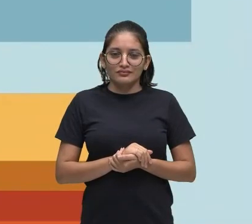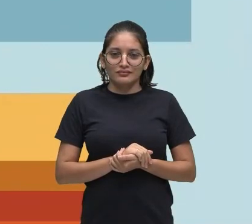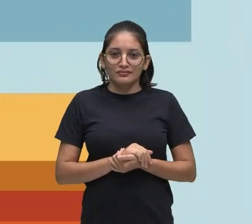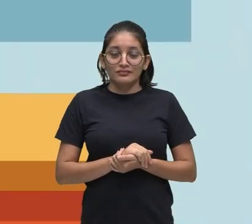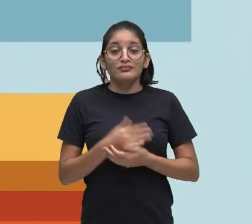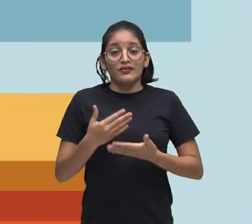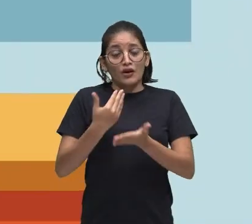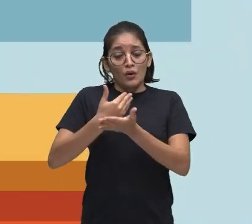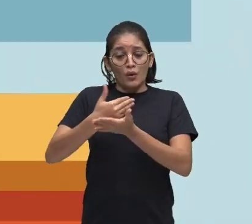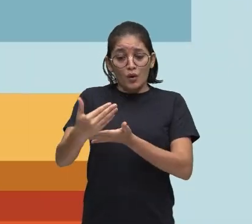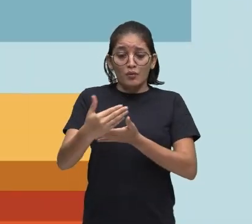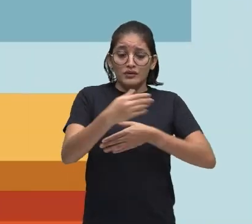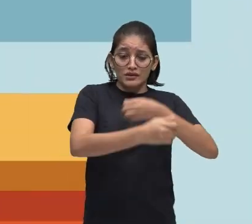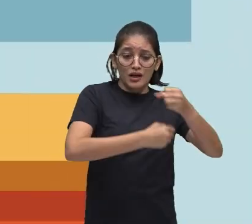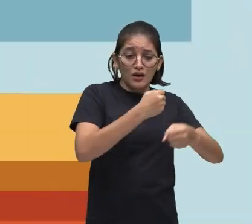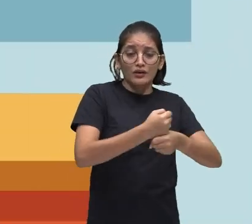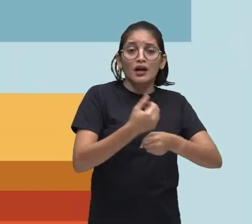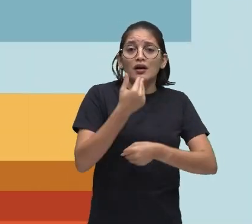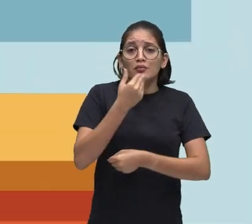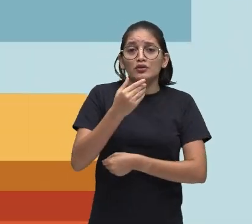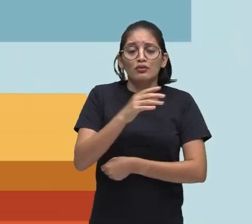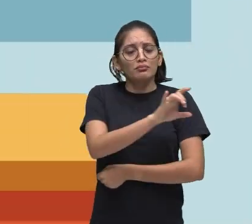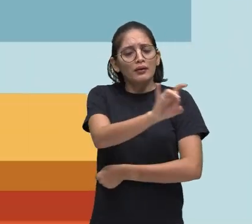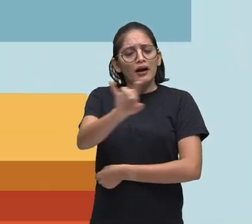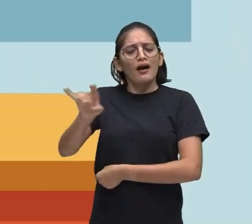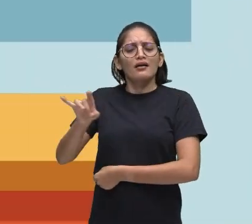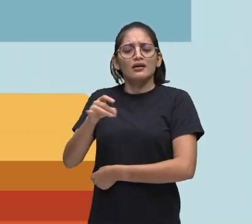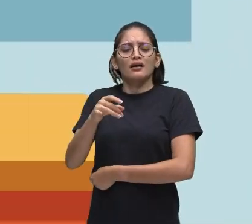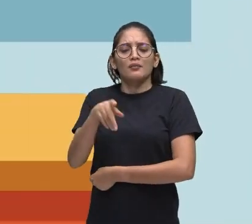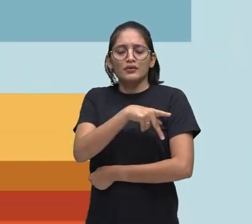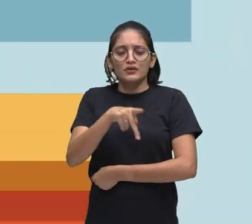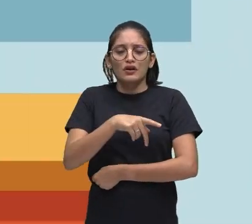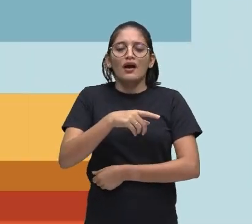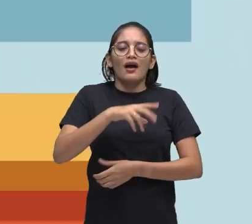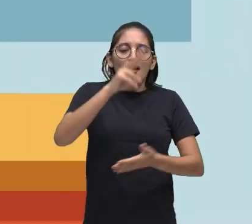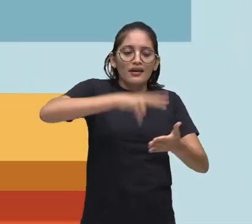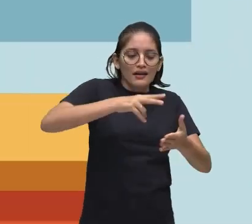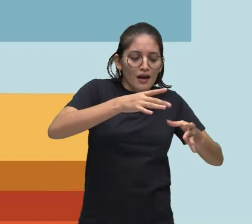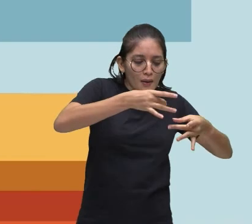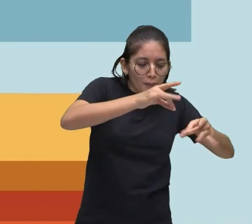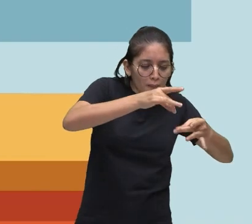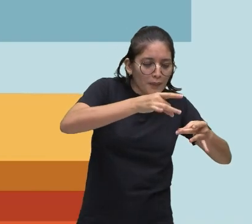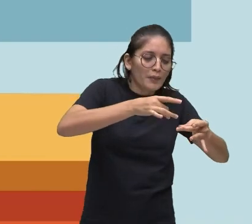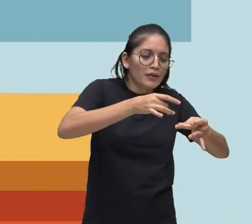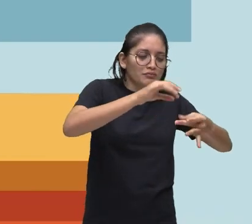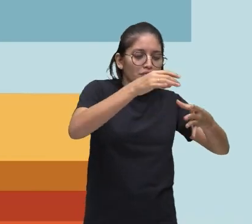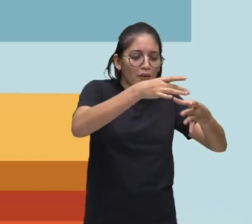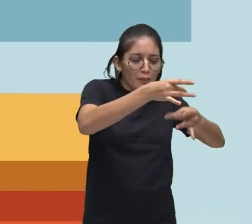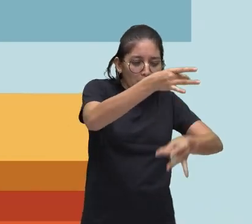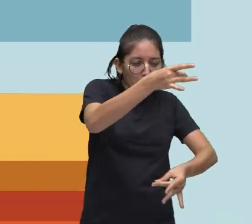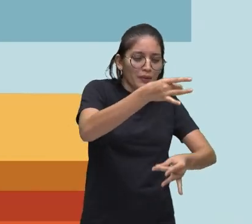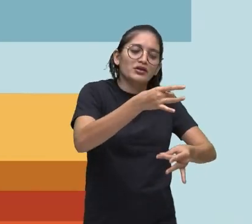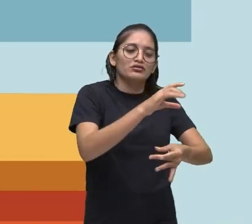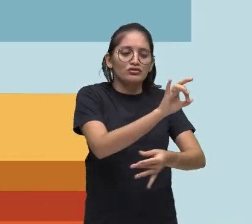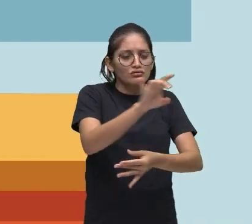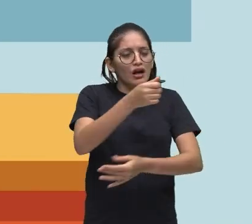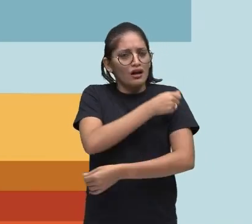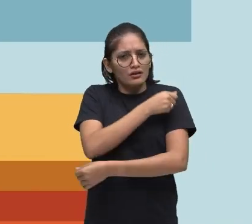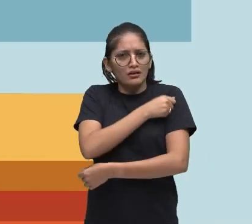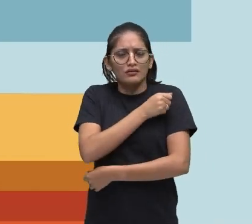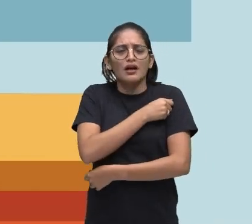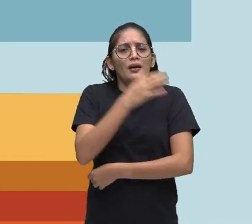Ao iniciar o ano letivo, era solicitado a cada professor que lesse com atenção a ficha escolar dos alunos, para tomar conhecimentos